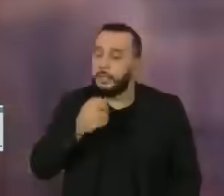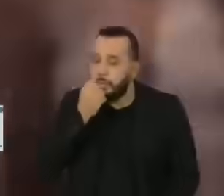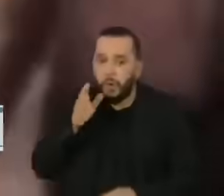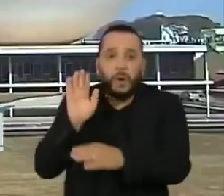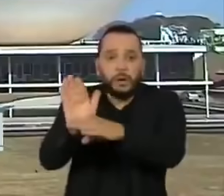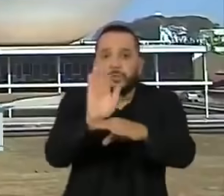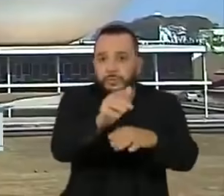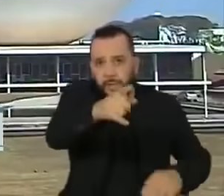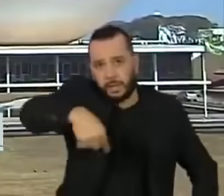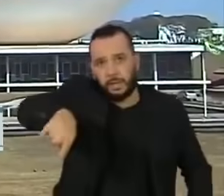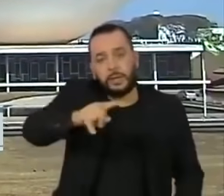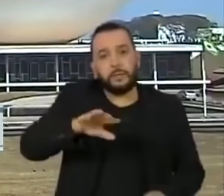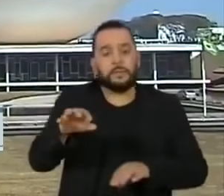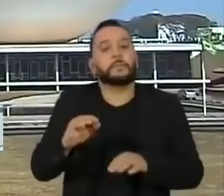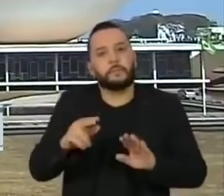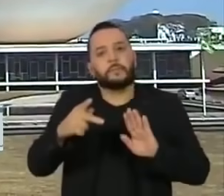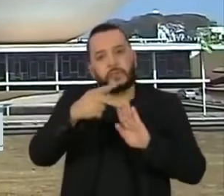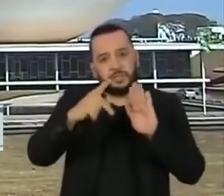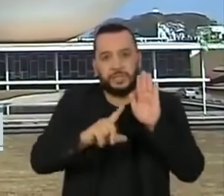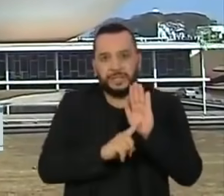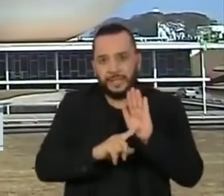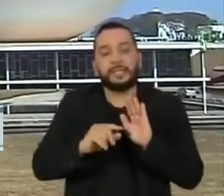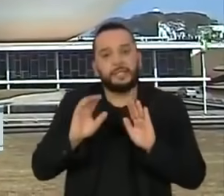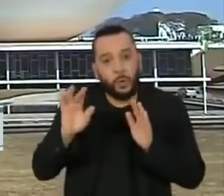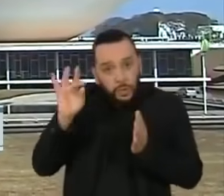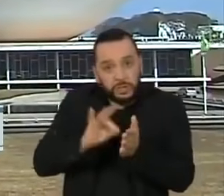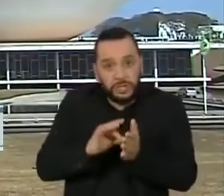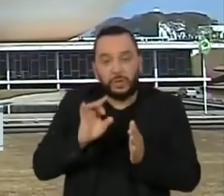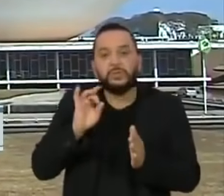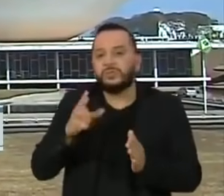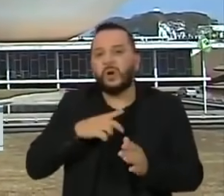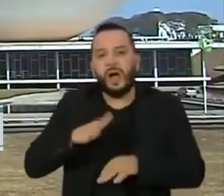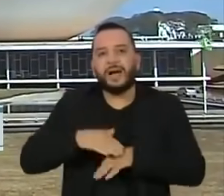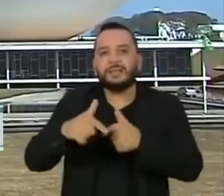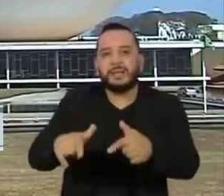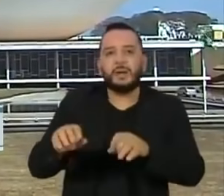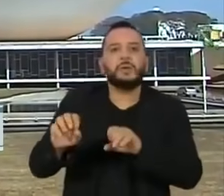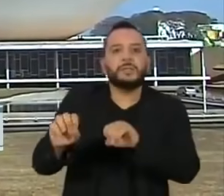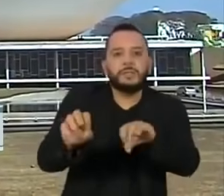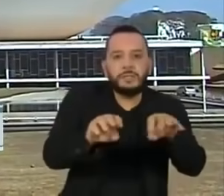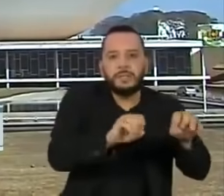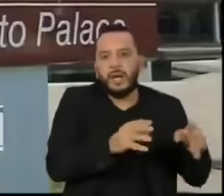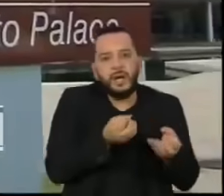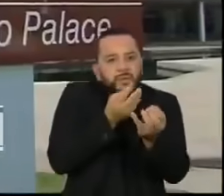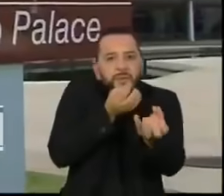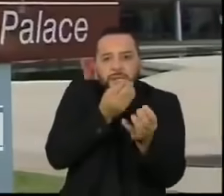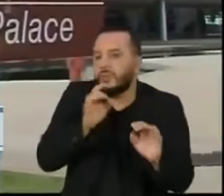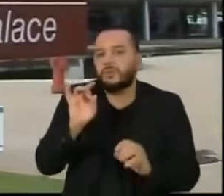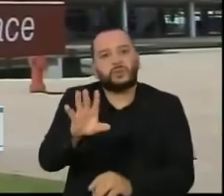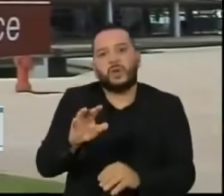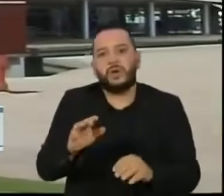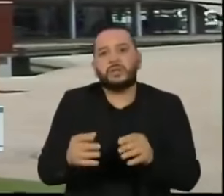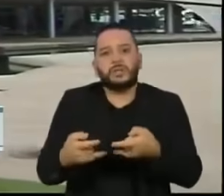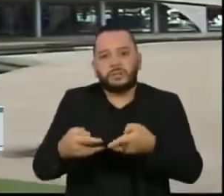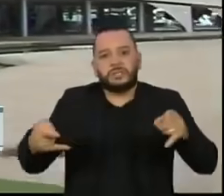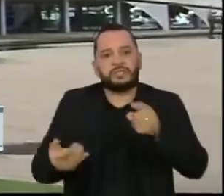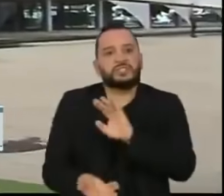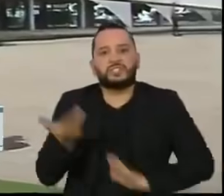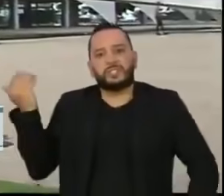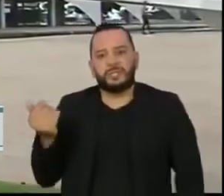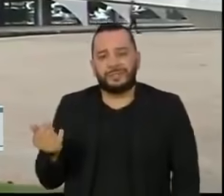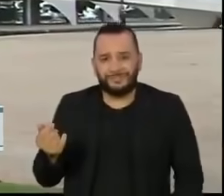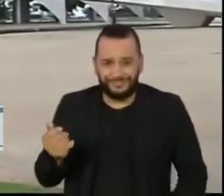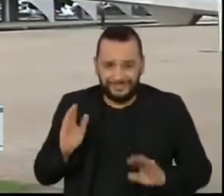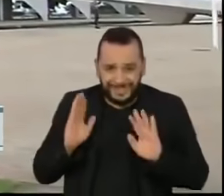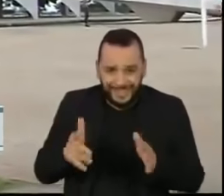beneficiários do programa do projeto original restou apenas a implementação de ações educativas de caráter informativo a justificativa do Planalto